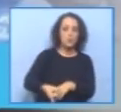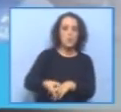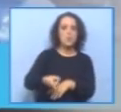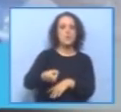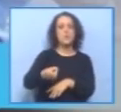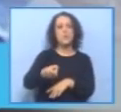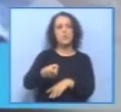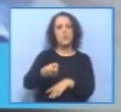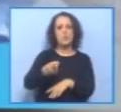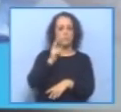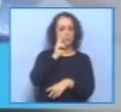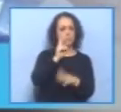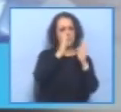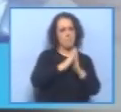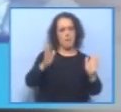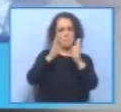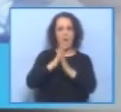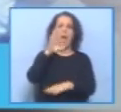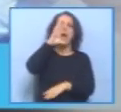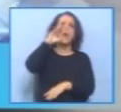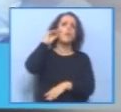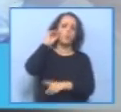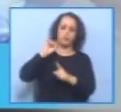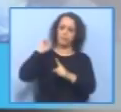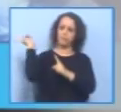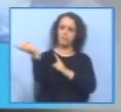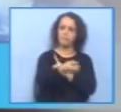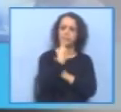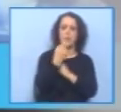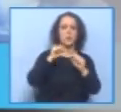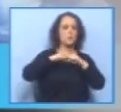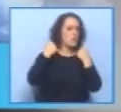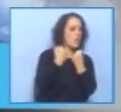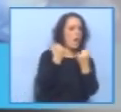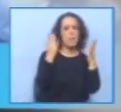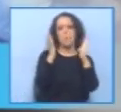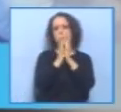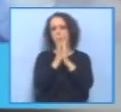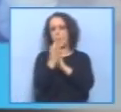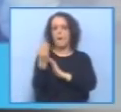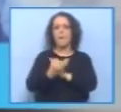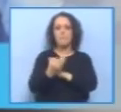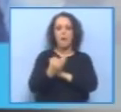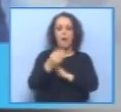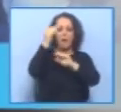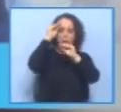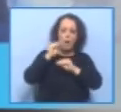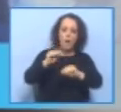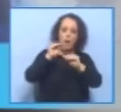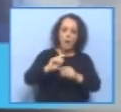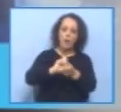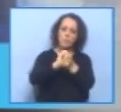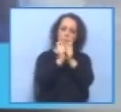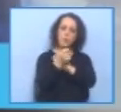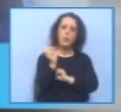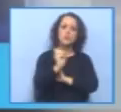muitos adultos à volta das nossas comunidades, paróquias e na sociedade que não estão evangelizados, ou se estão evangelizados